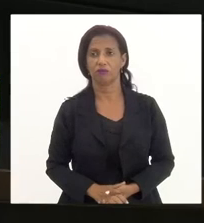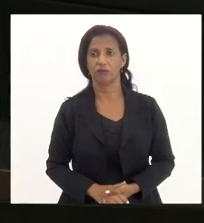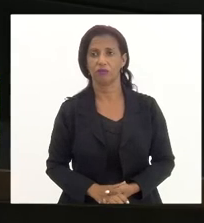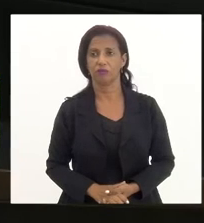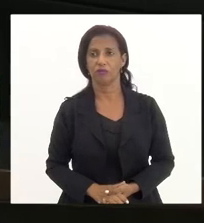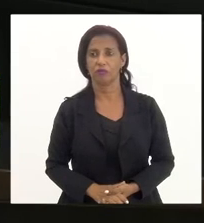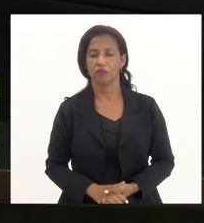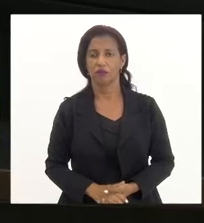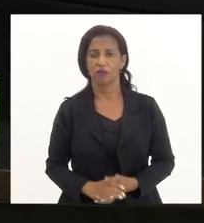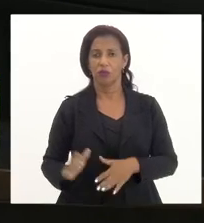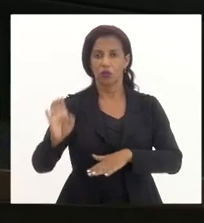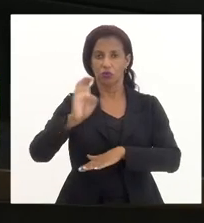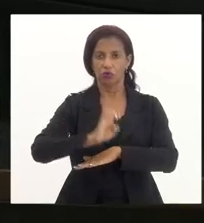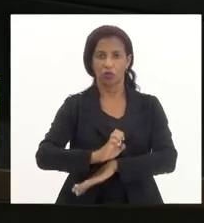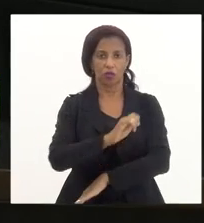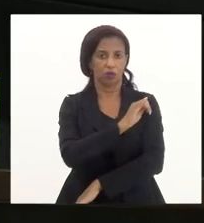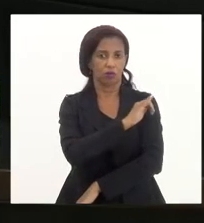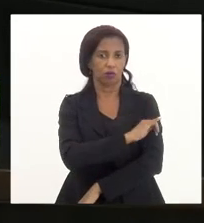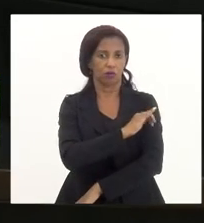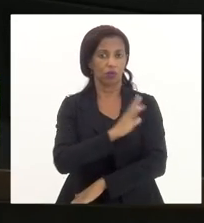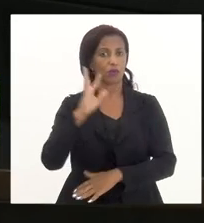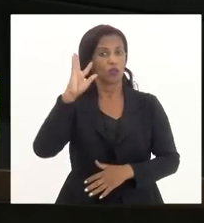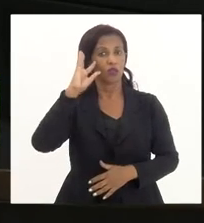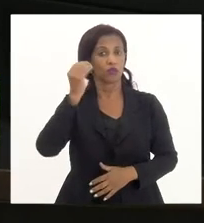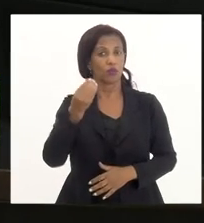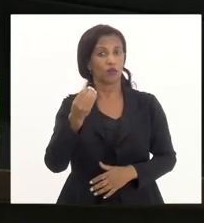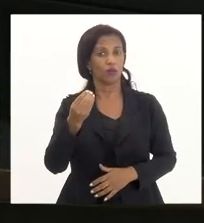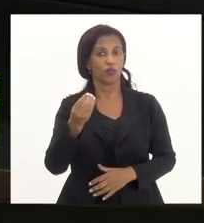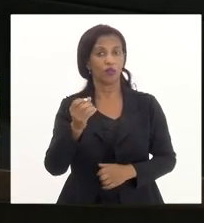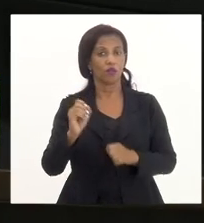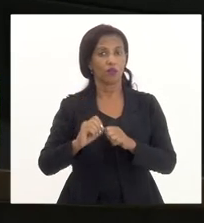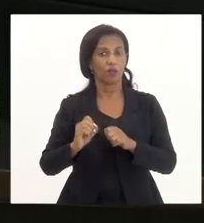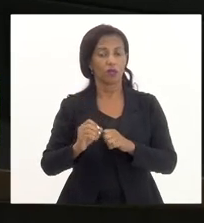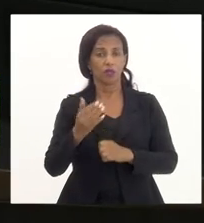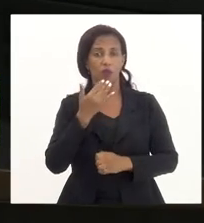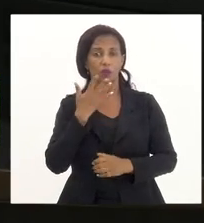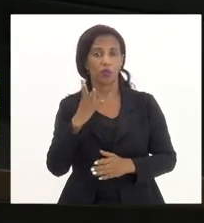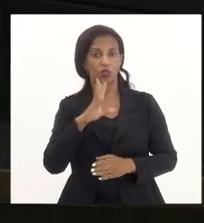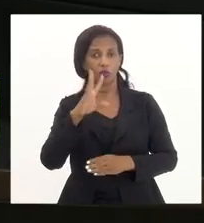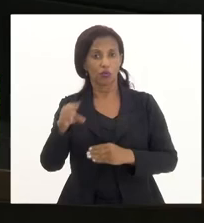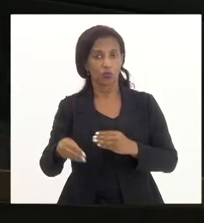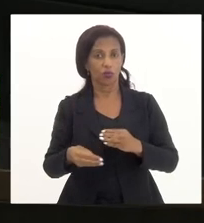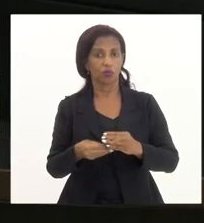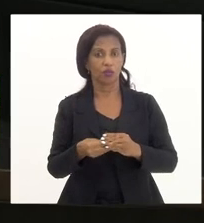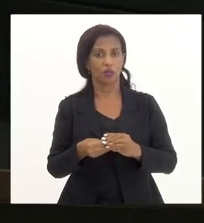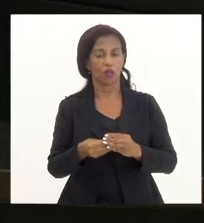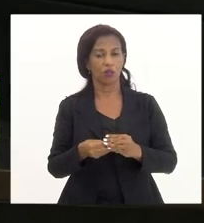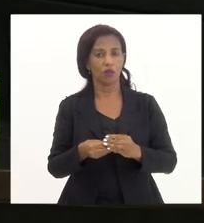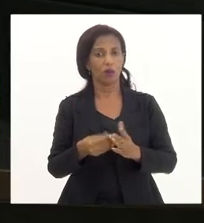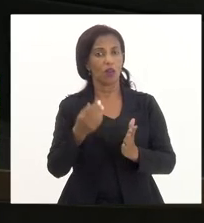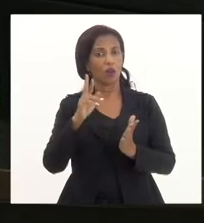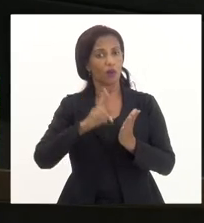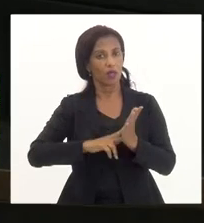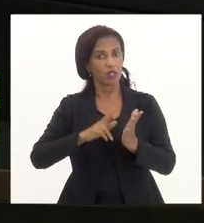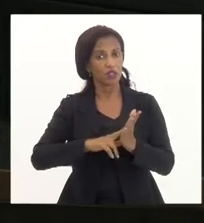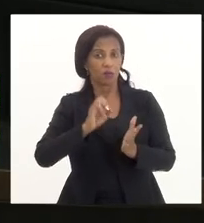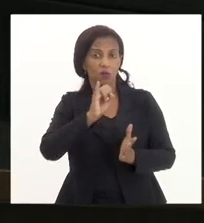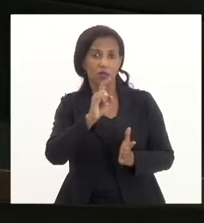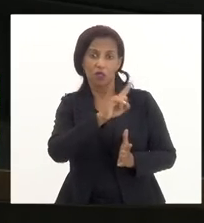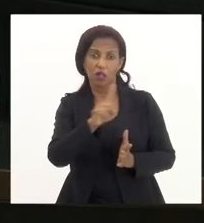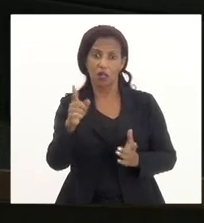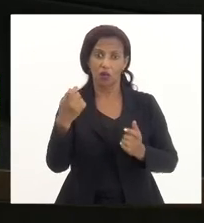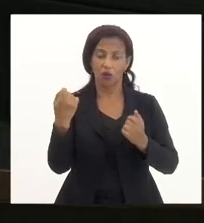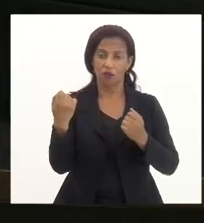o Estado do Rio resolveu fazer um pedido de adesão ao regime até porque se não o